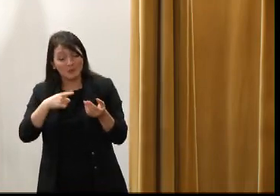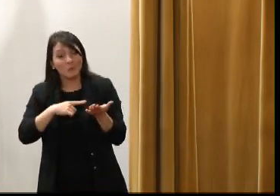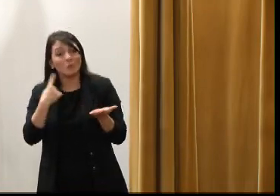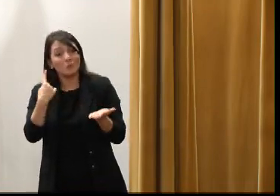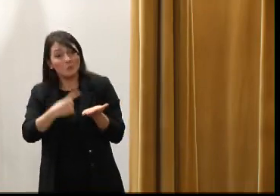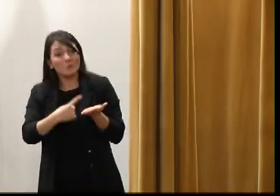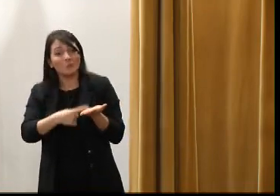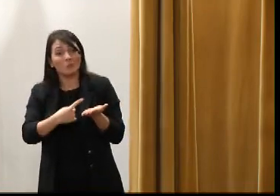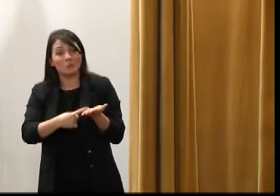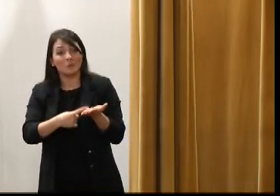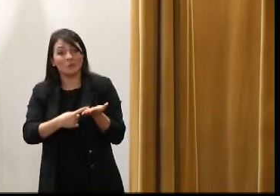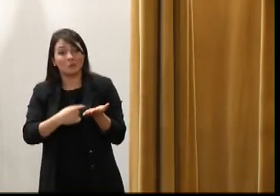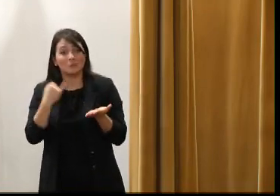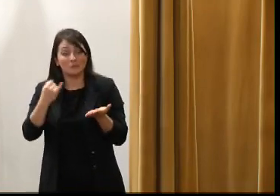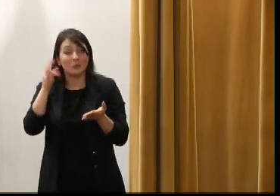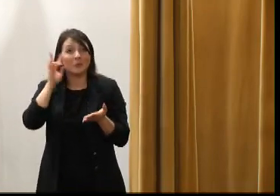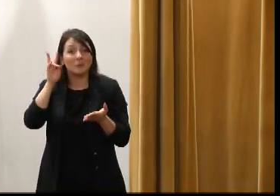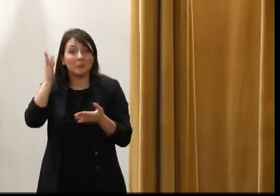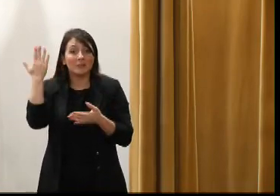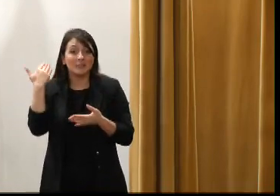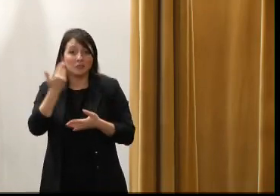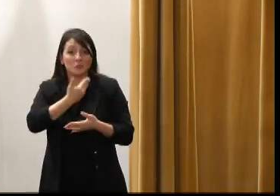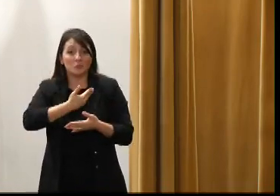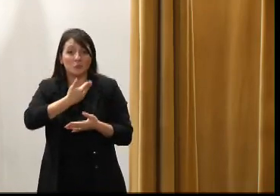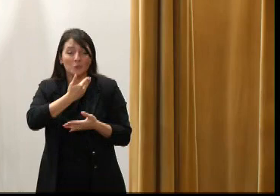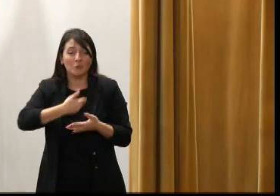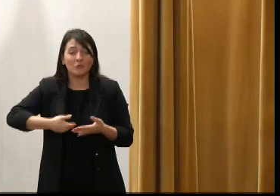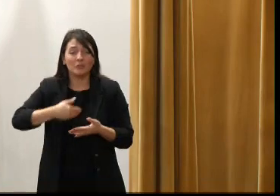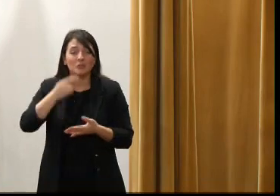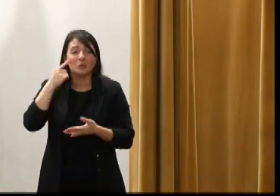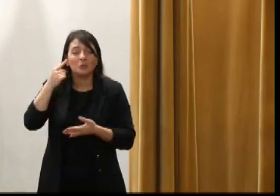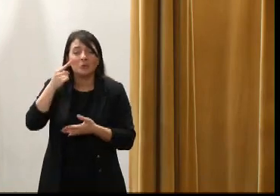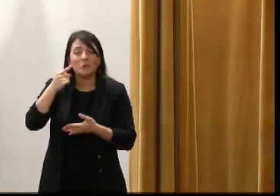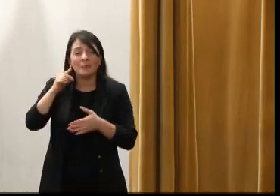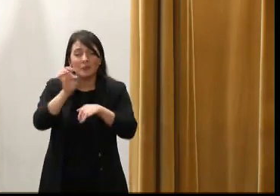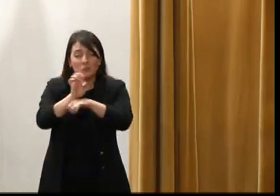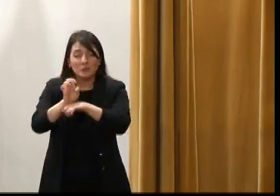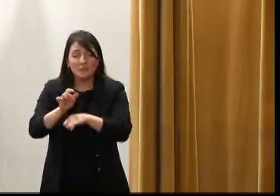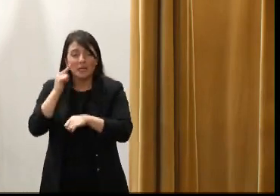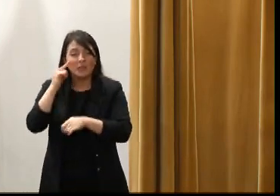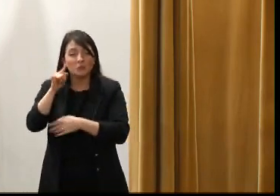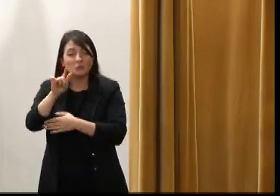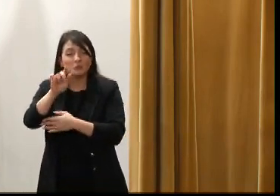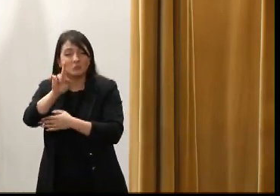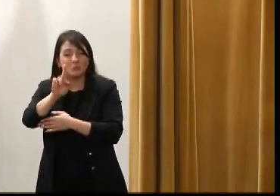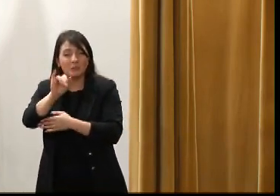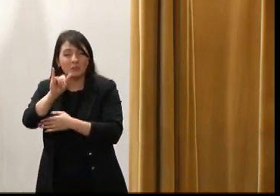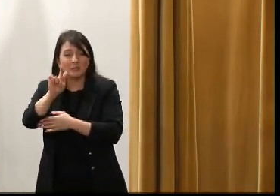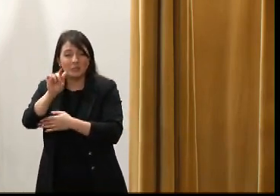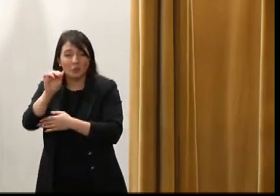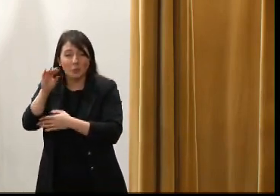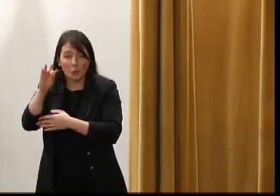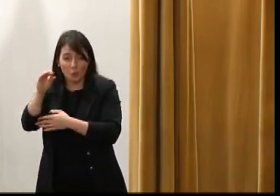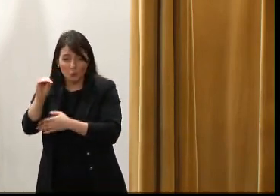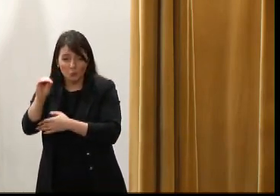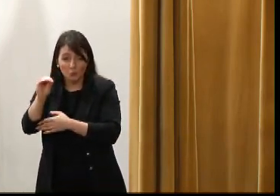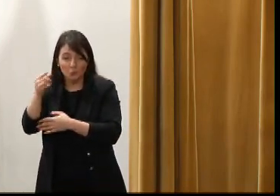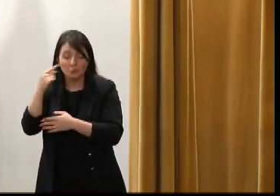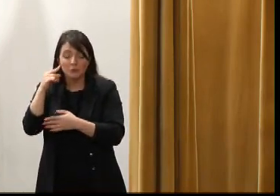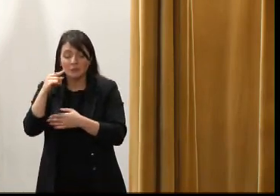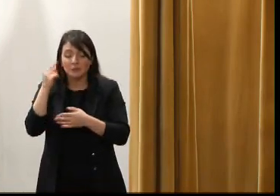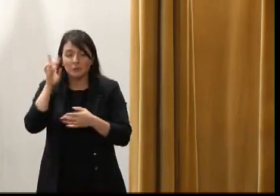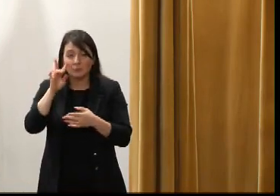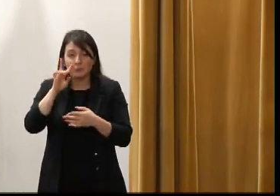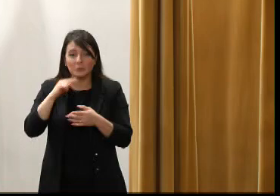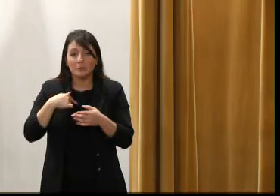me lembro quando o Rigoto era governador, o Antônio Rolf era vice-governador, se criou a lei da APA, proteção ambiental, que é do Delta